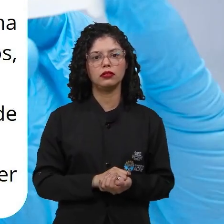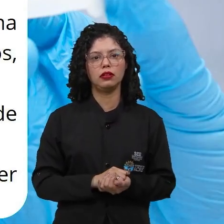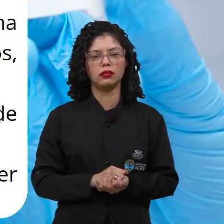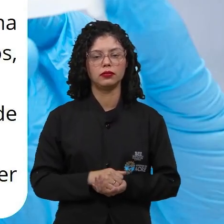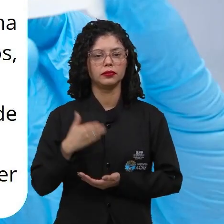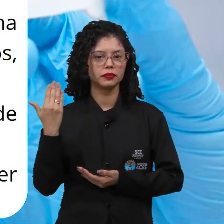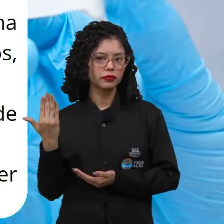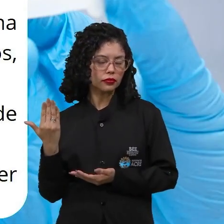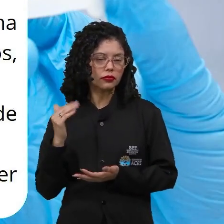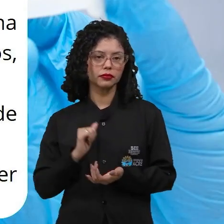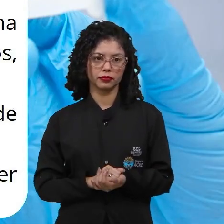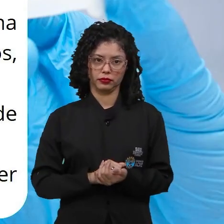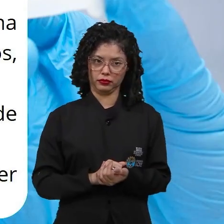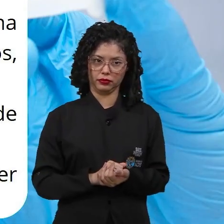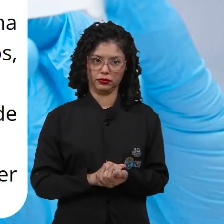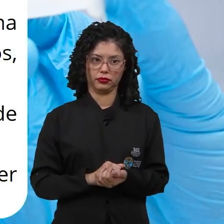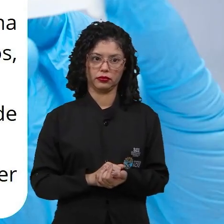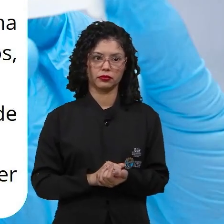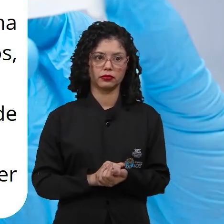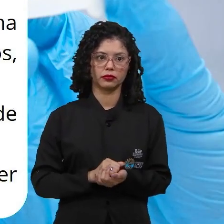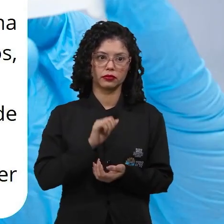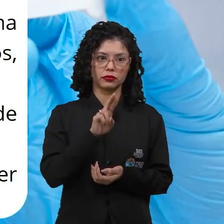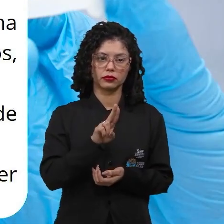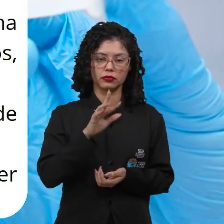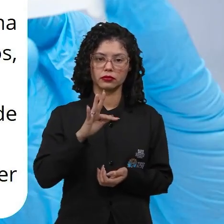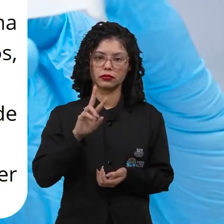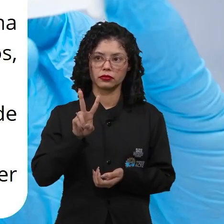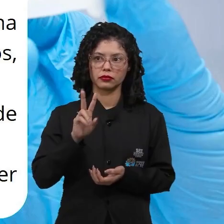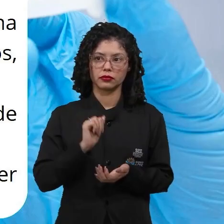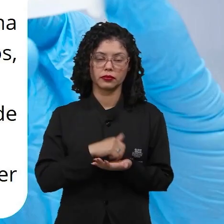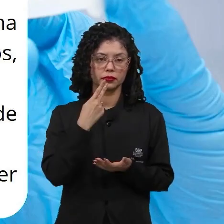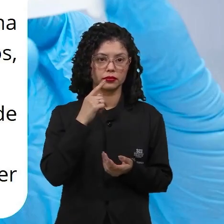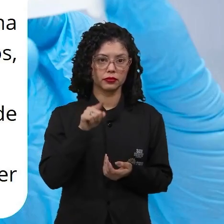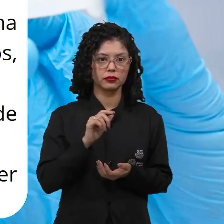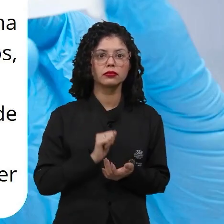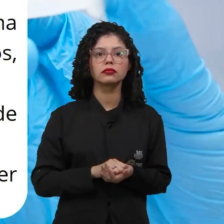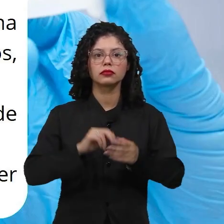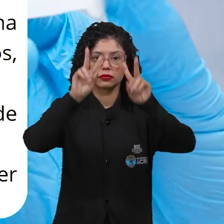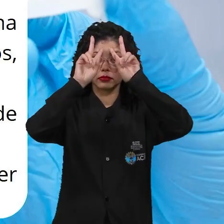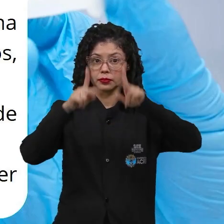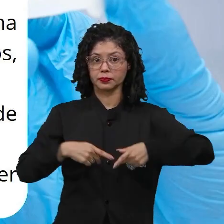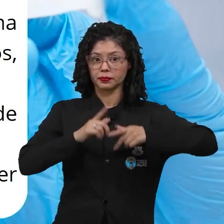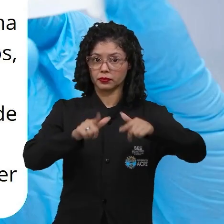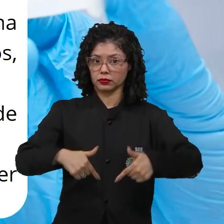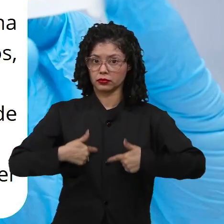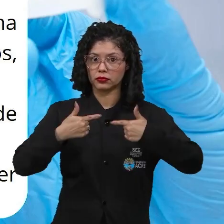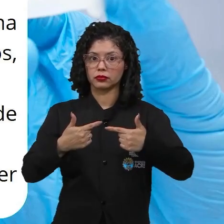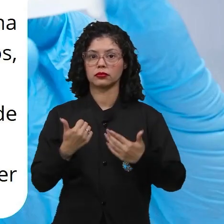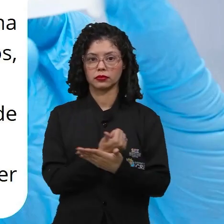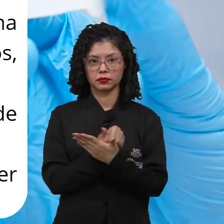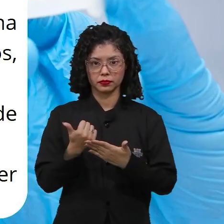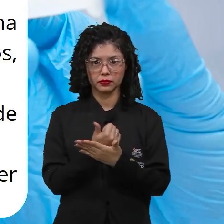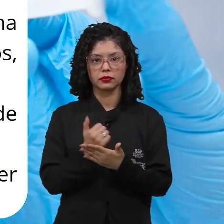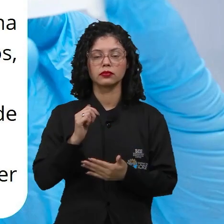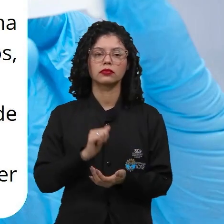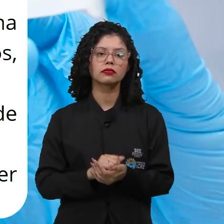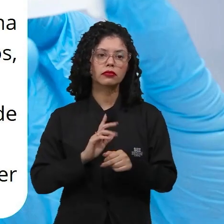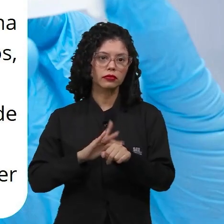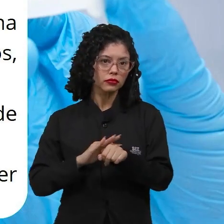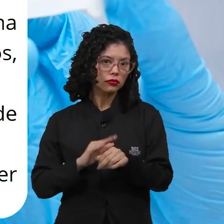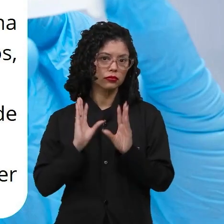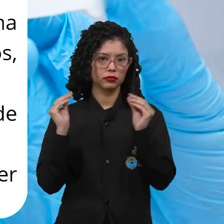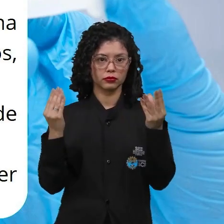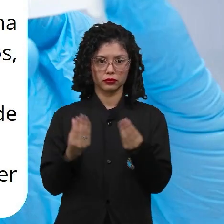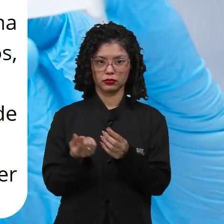Então, aqui é uma questão lá da UFV e ela fala assim: na espécie humana, a defesa ali contra os agentes patogênicos